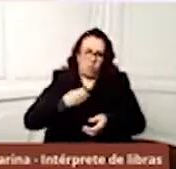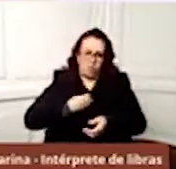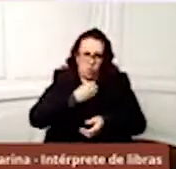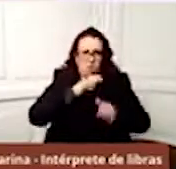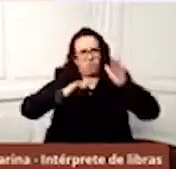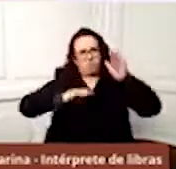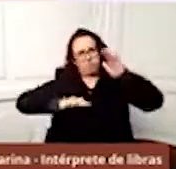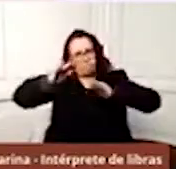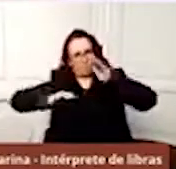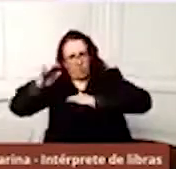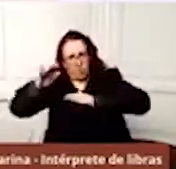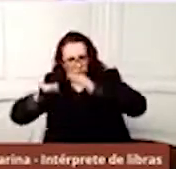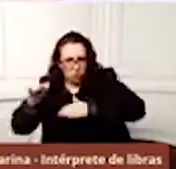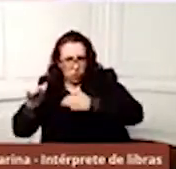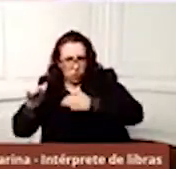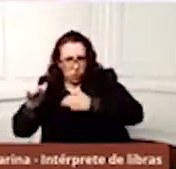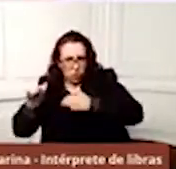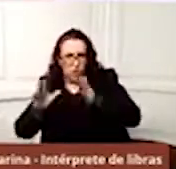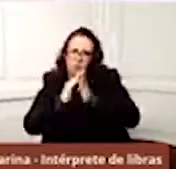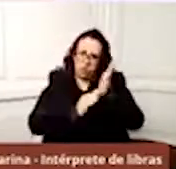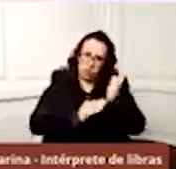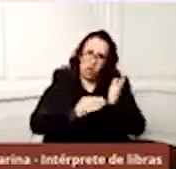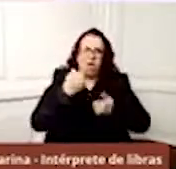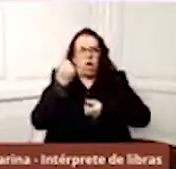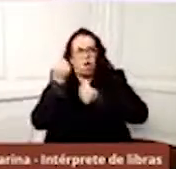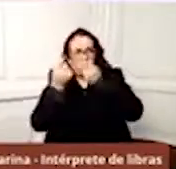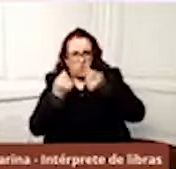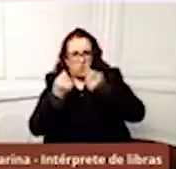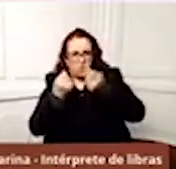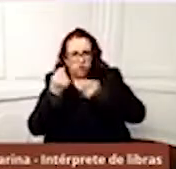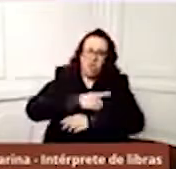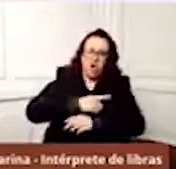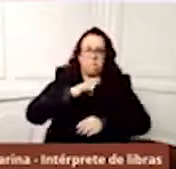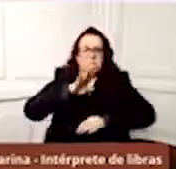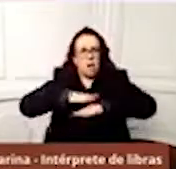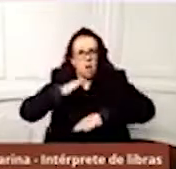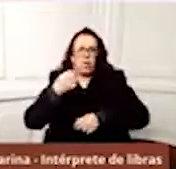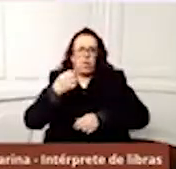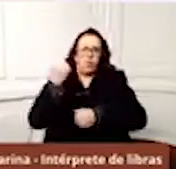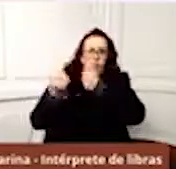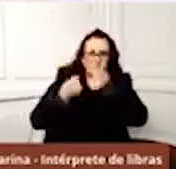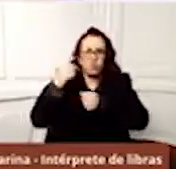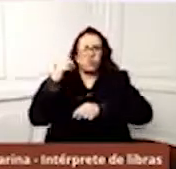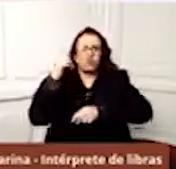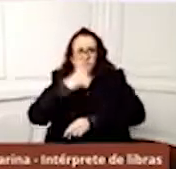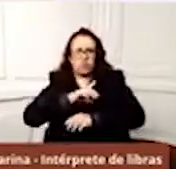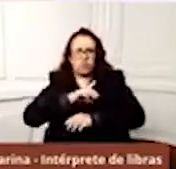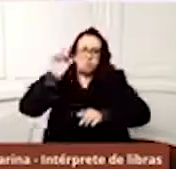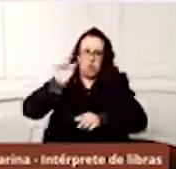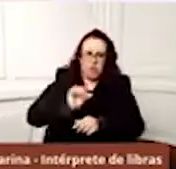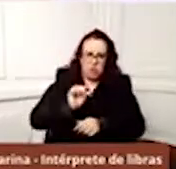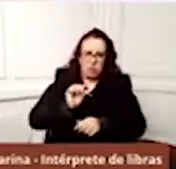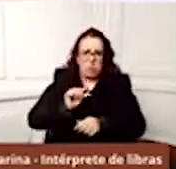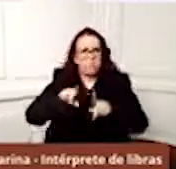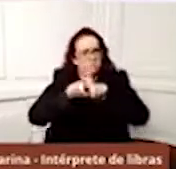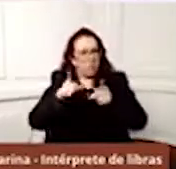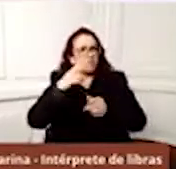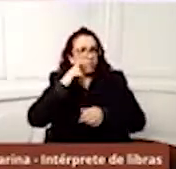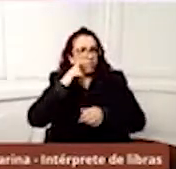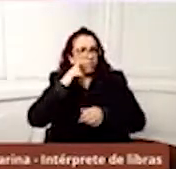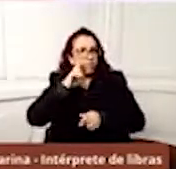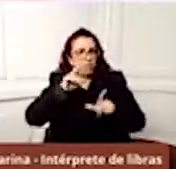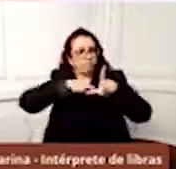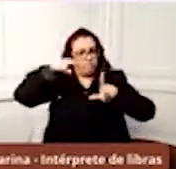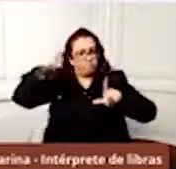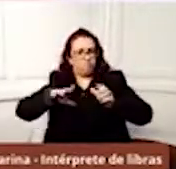né, nos dados, uns dias mais, uns dias menos, né, mas eu peguei, a gente vê no gráfico isso de forma muito clara, uma estabilidade, que confirma o que a